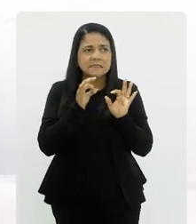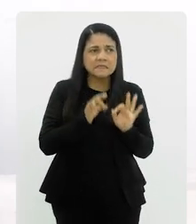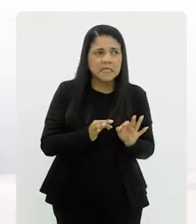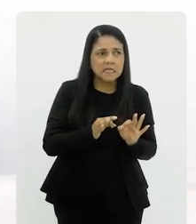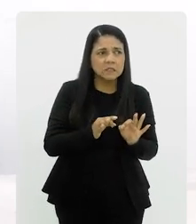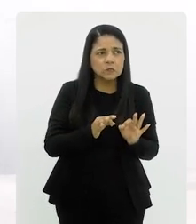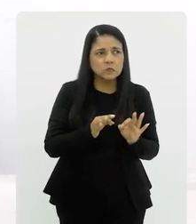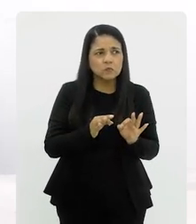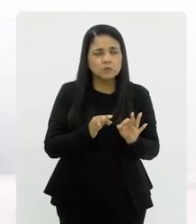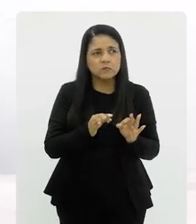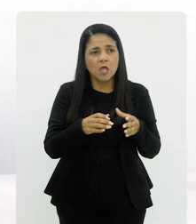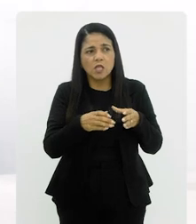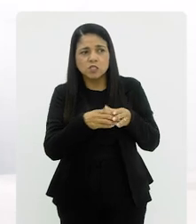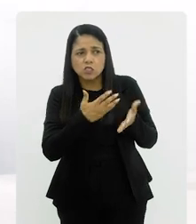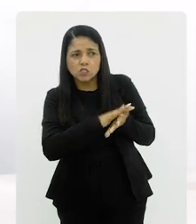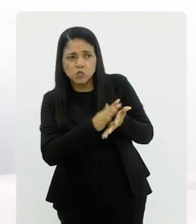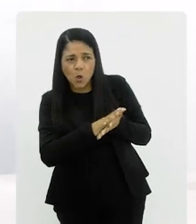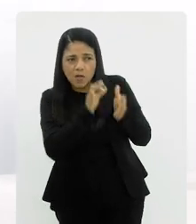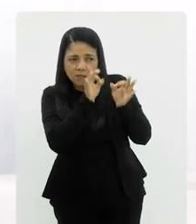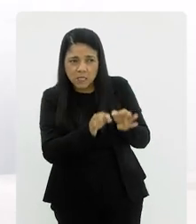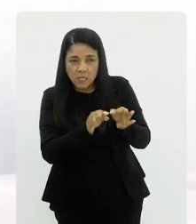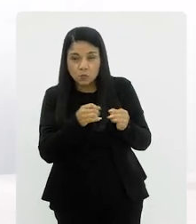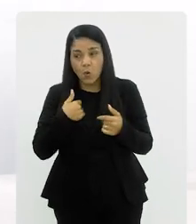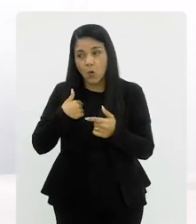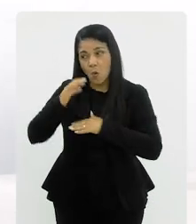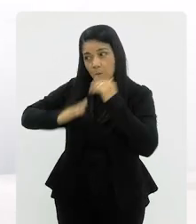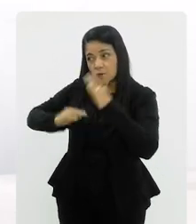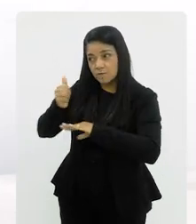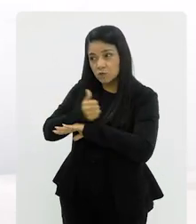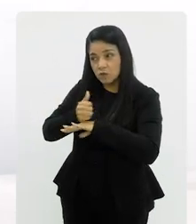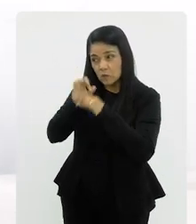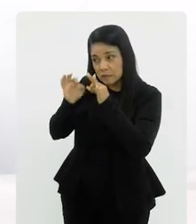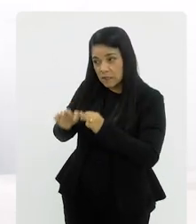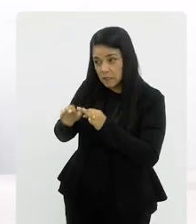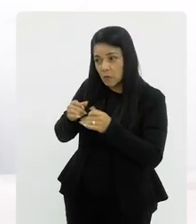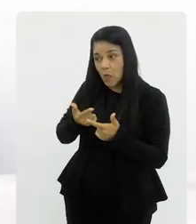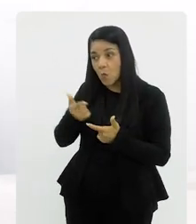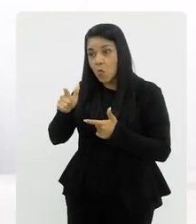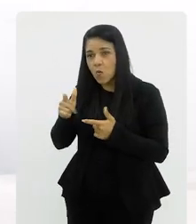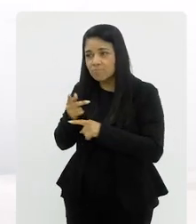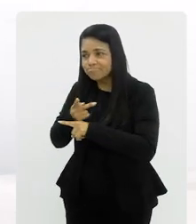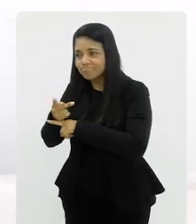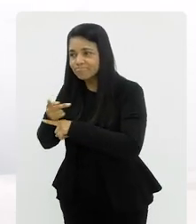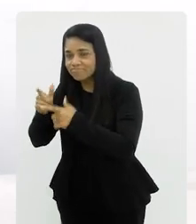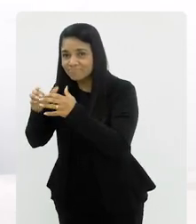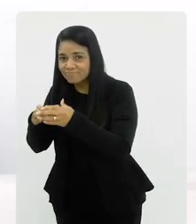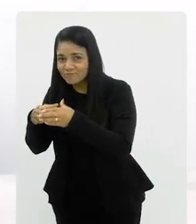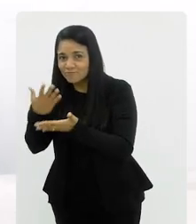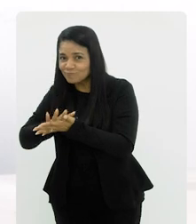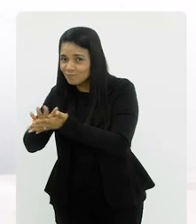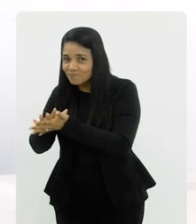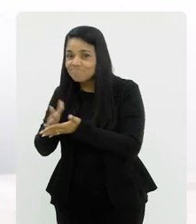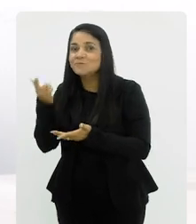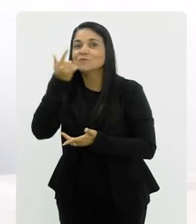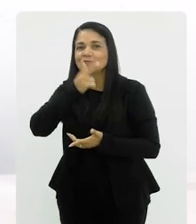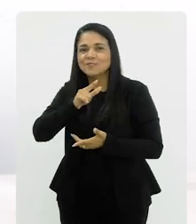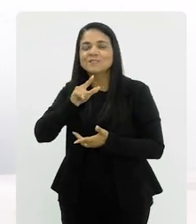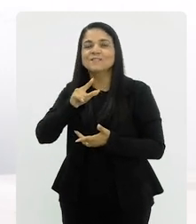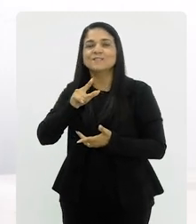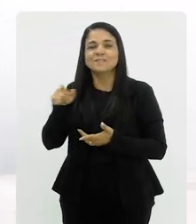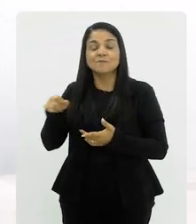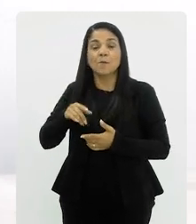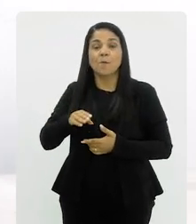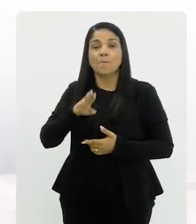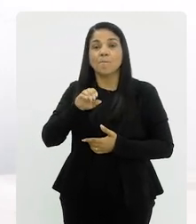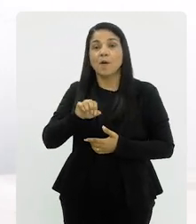na escola, se era a escola que estava dando certo ou se era o profissional. Então fui arriscar numa outra escola e graças a Deus também nessa outra escola a gente conseguiu o